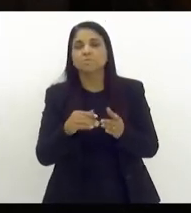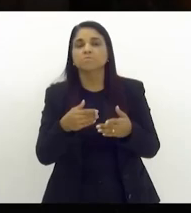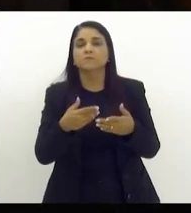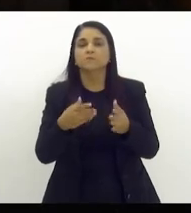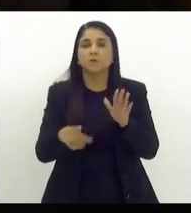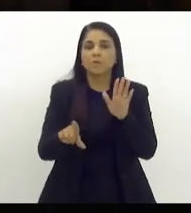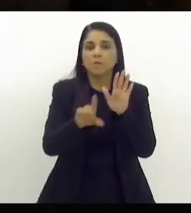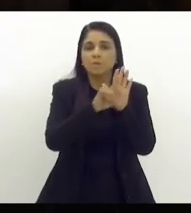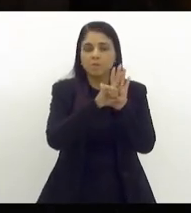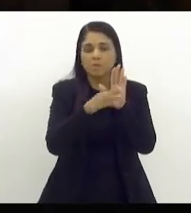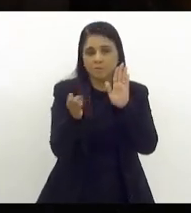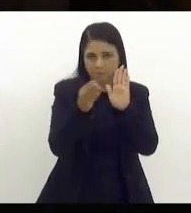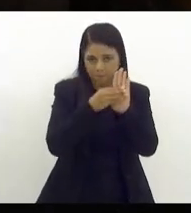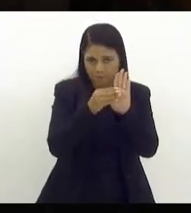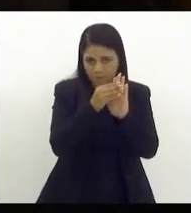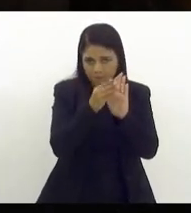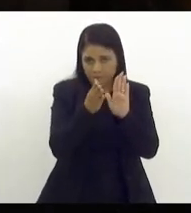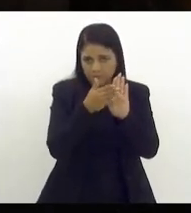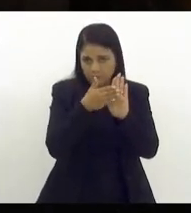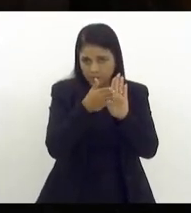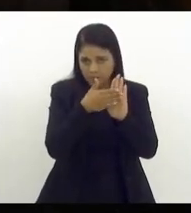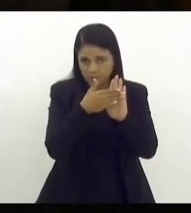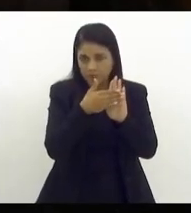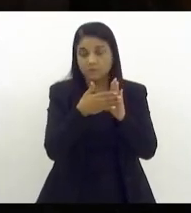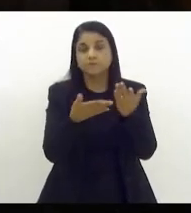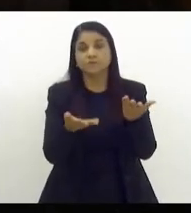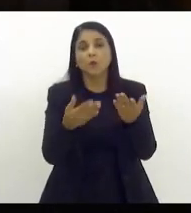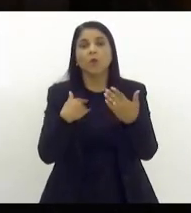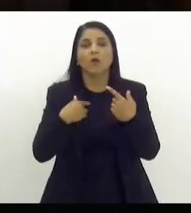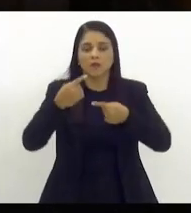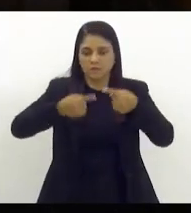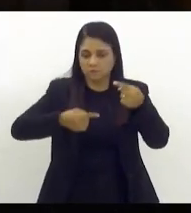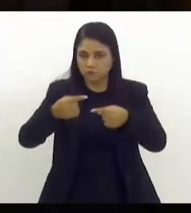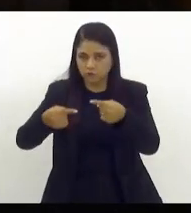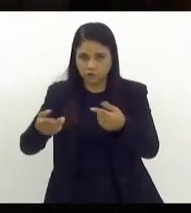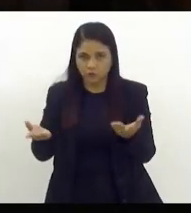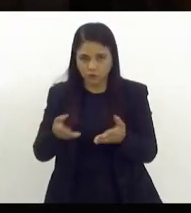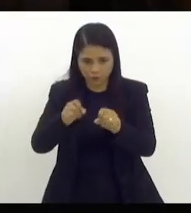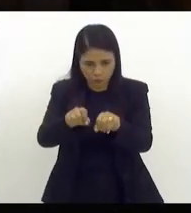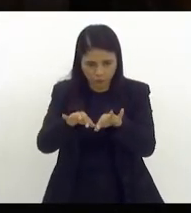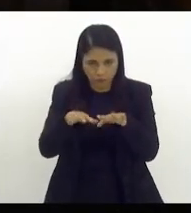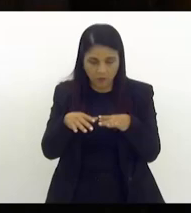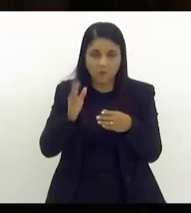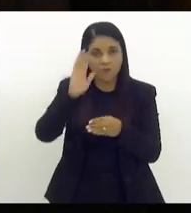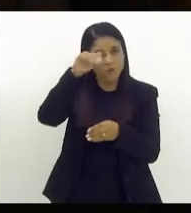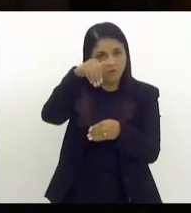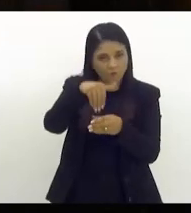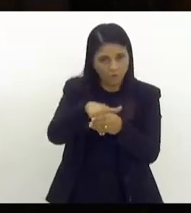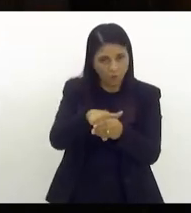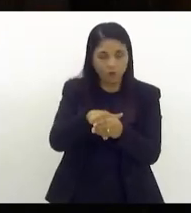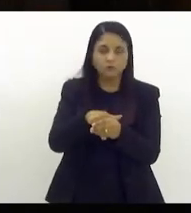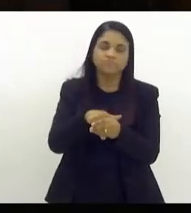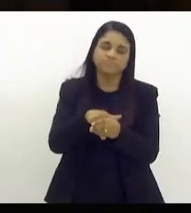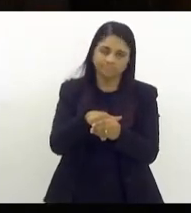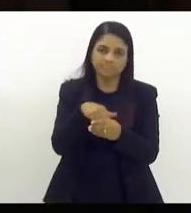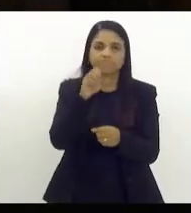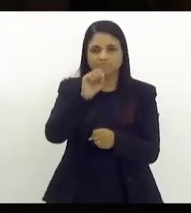senhora presidente, isso que eu queria levar ao plenário, evidentemente que o nosso voto vai ser